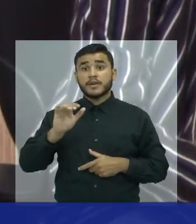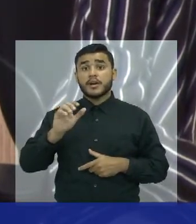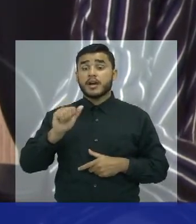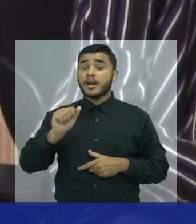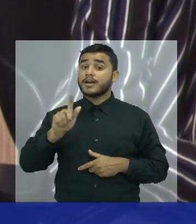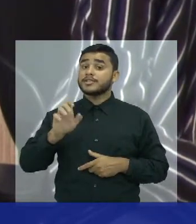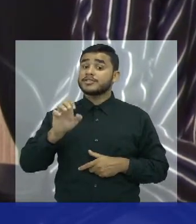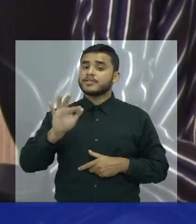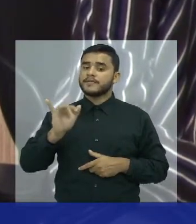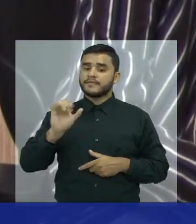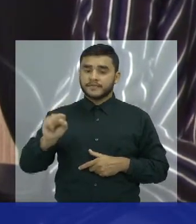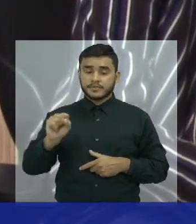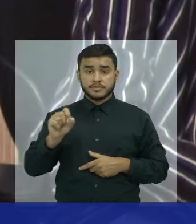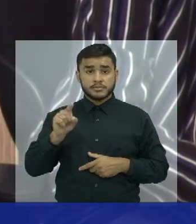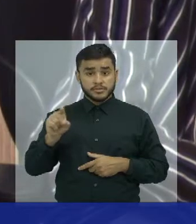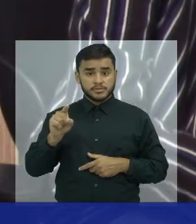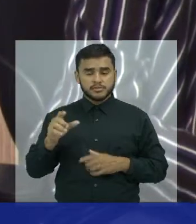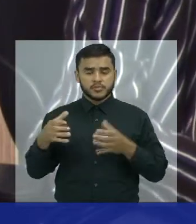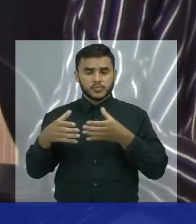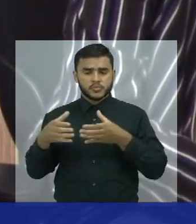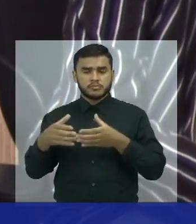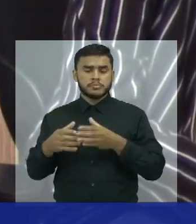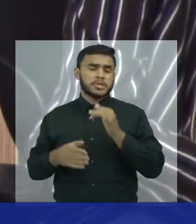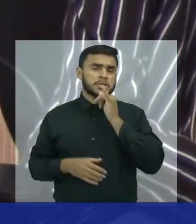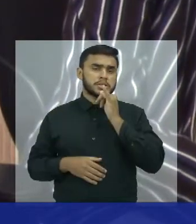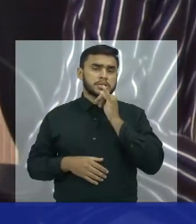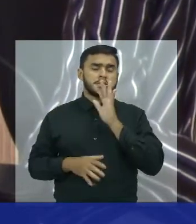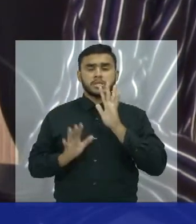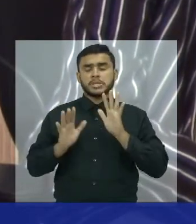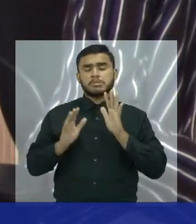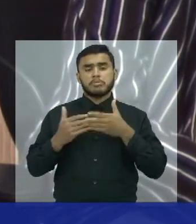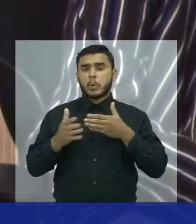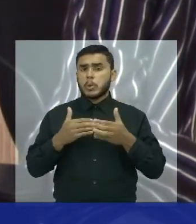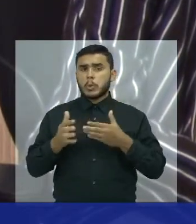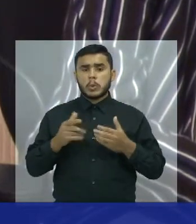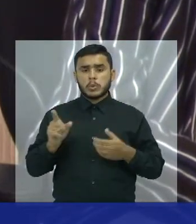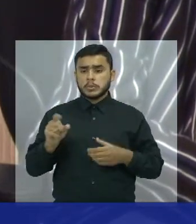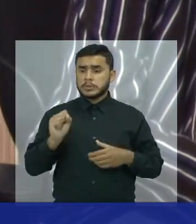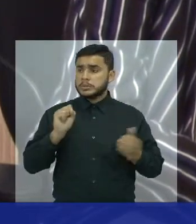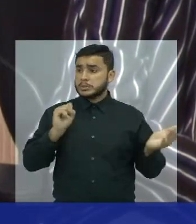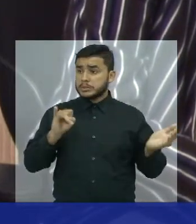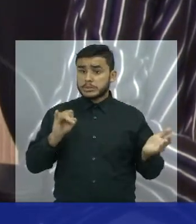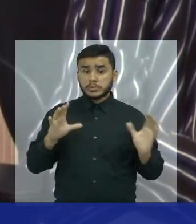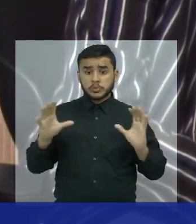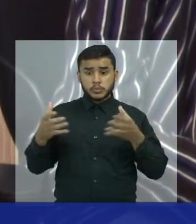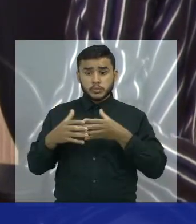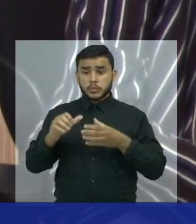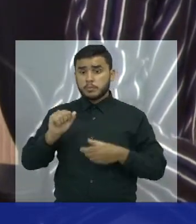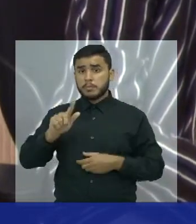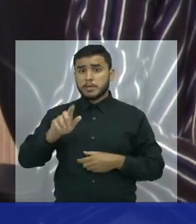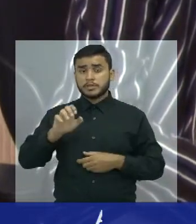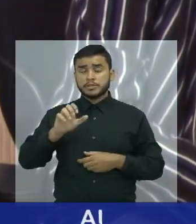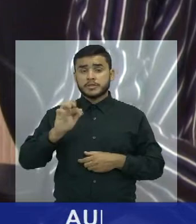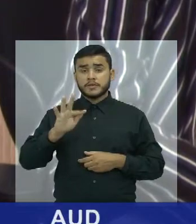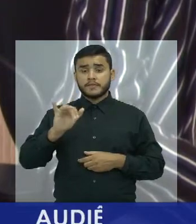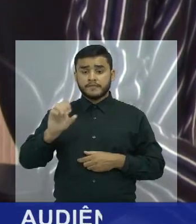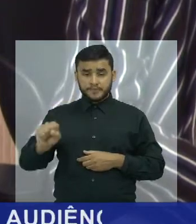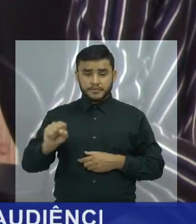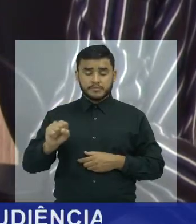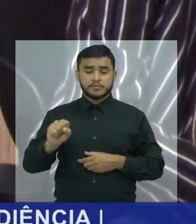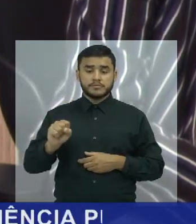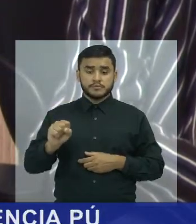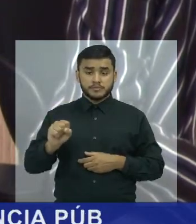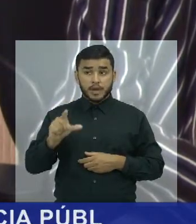A ouvidoria qualquer queixa em relação a ações ou omissões da AGFIS como instituição encaminhada à